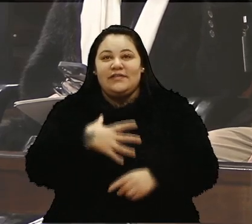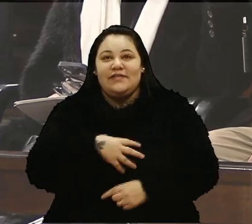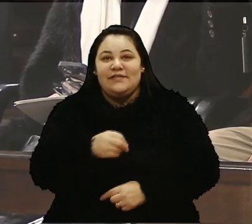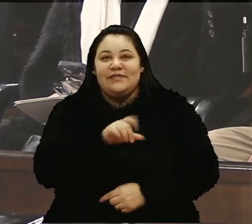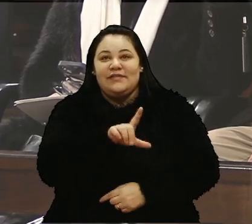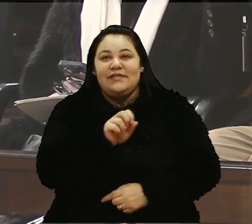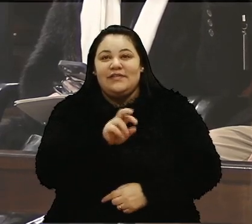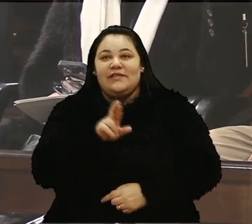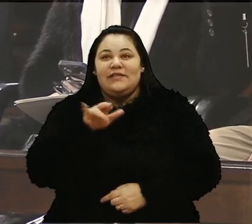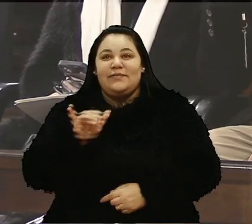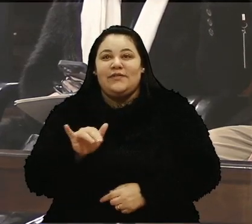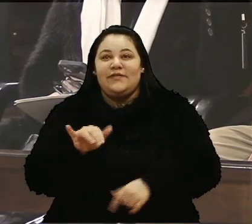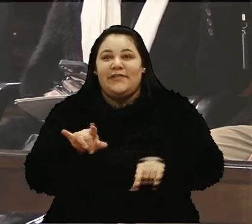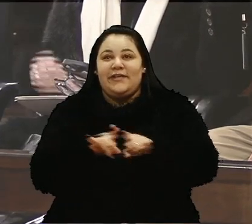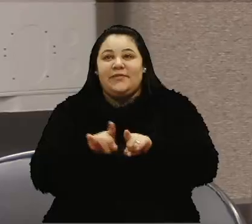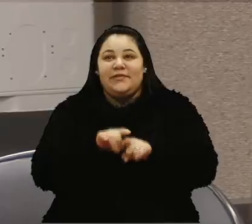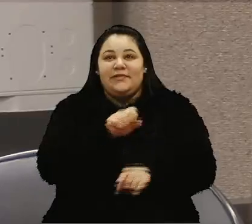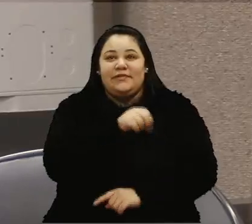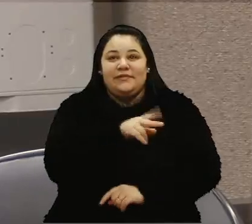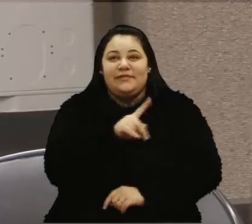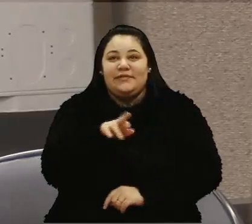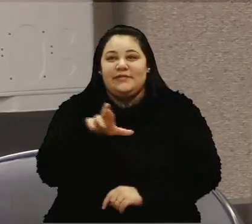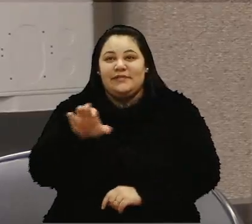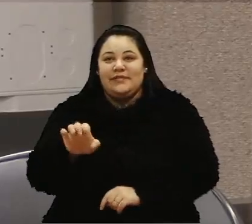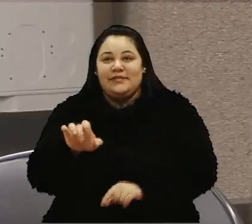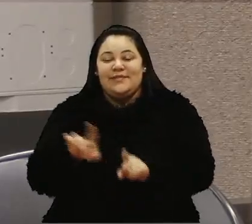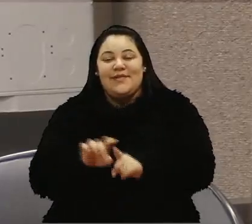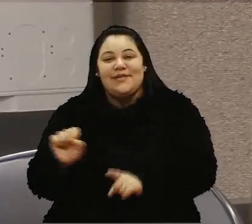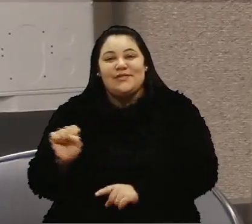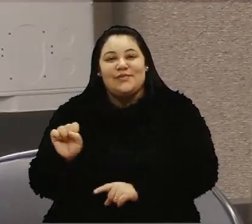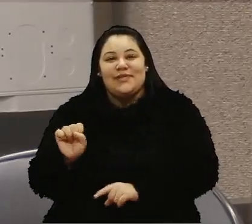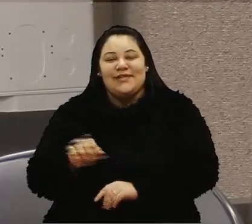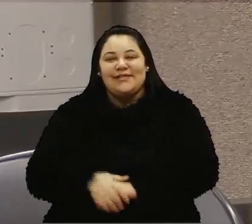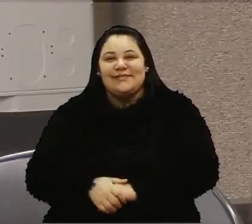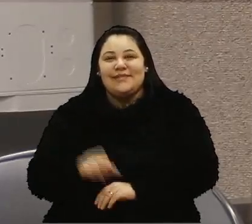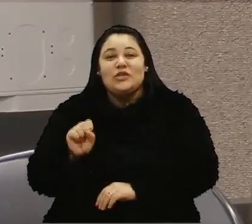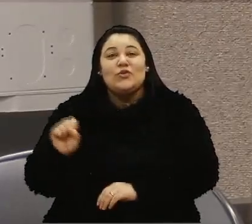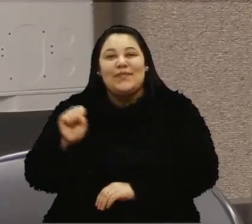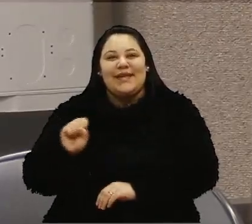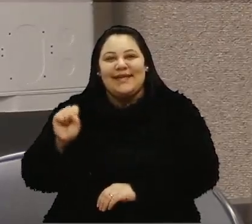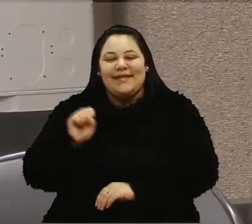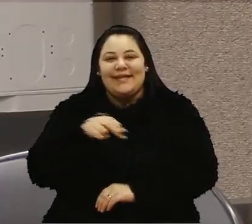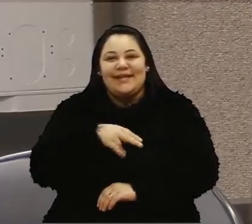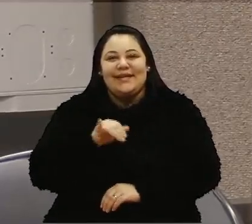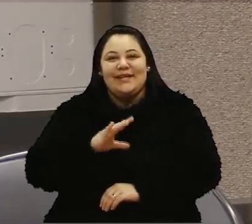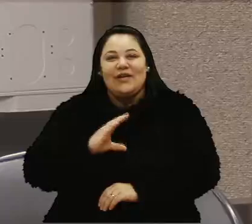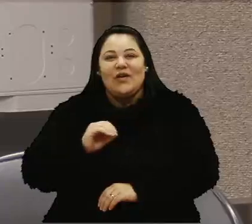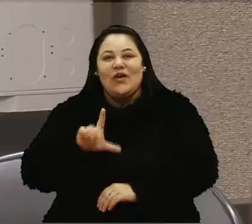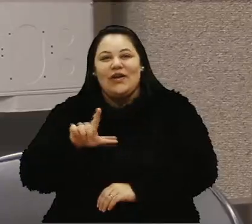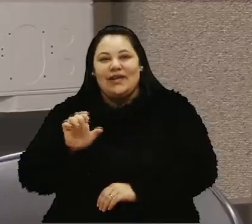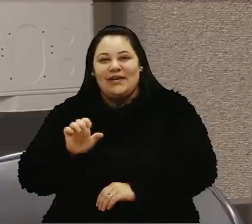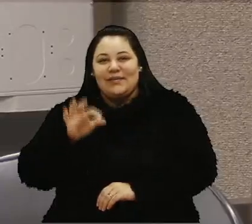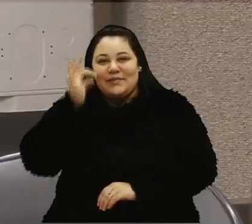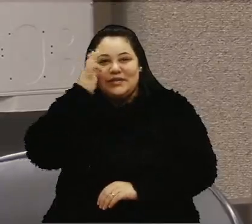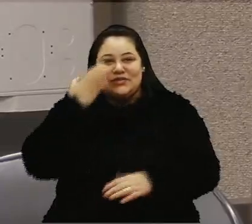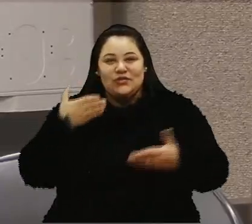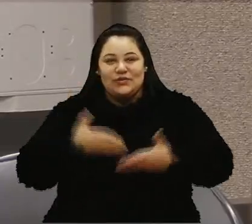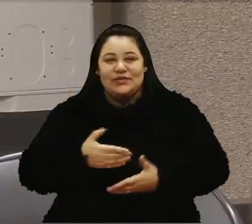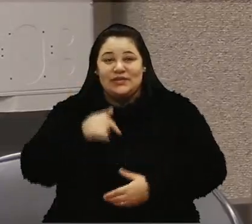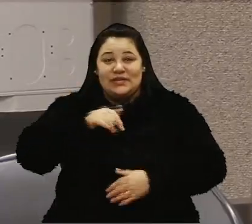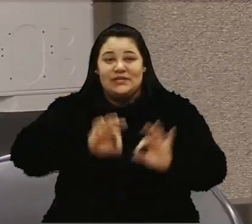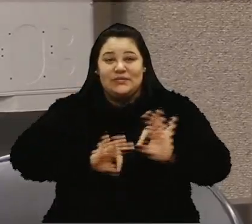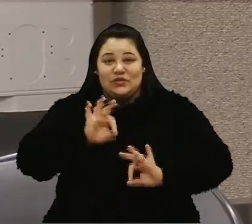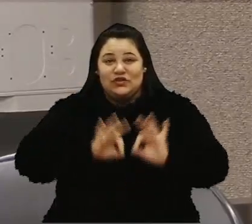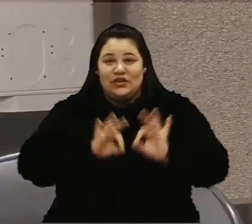o Luiz André de Souza de Oliveira, e da sobrinha, da Nicole, que estão aqui presentes hoje. Esse